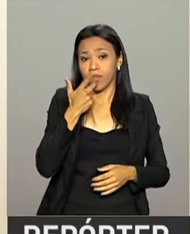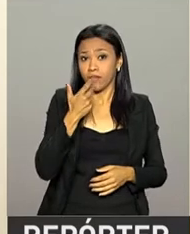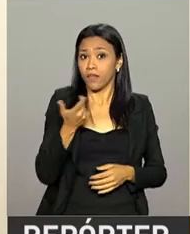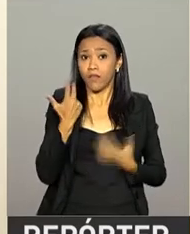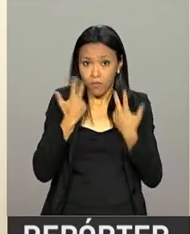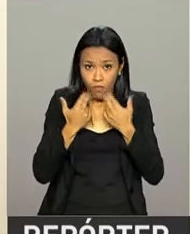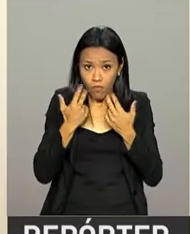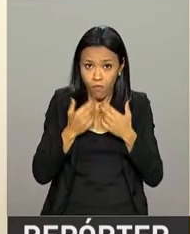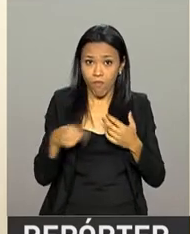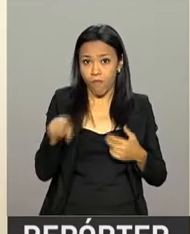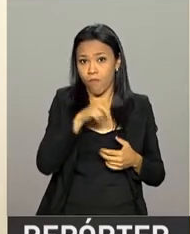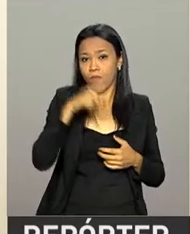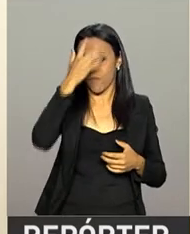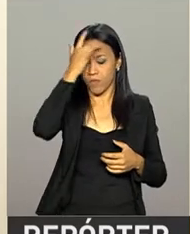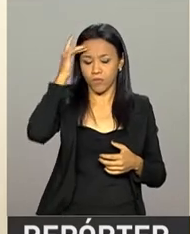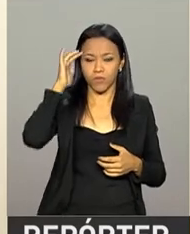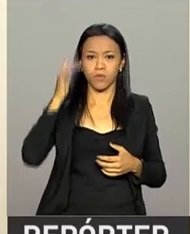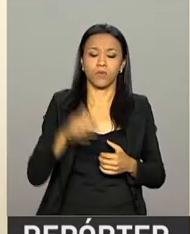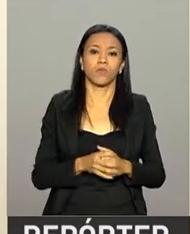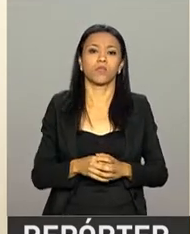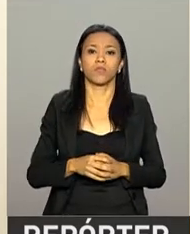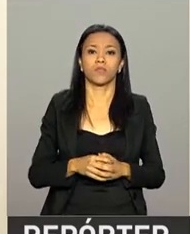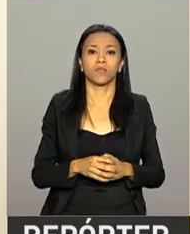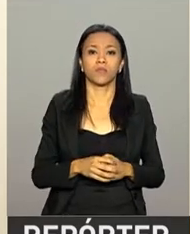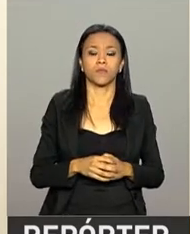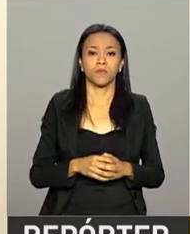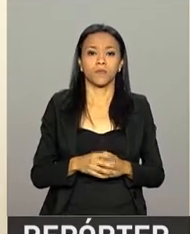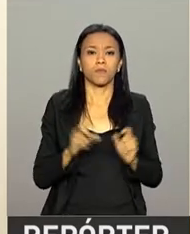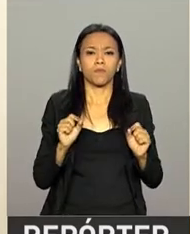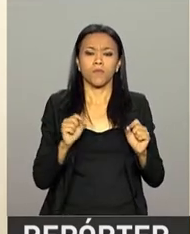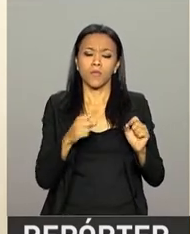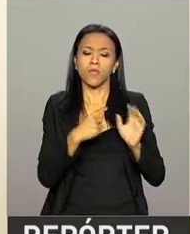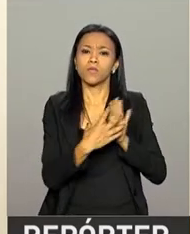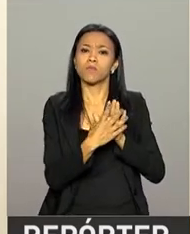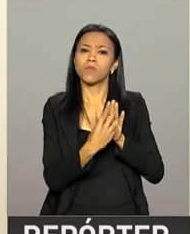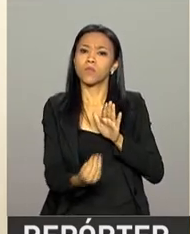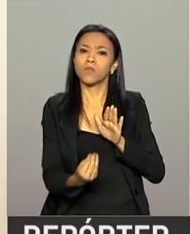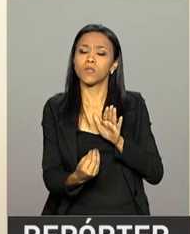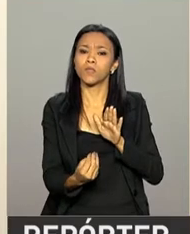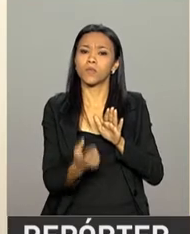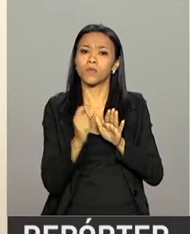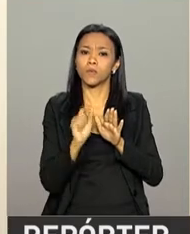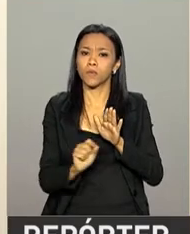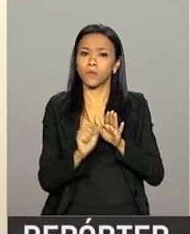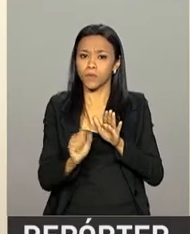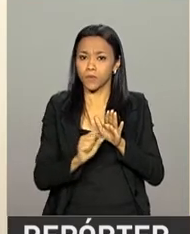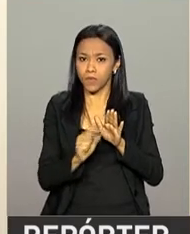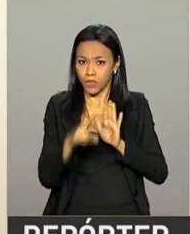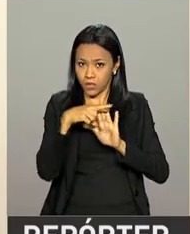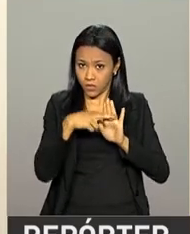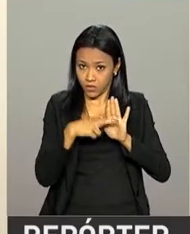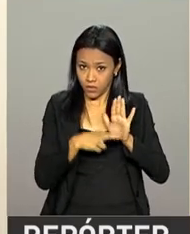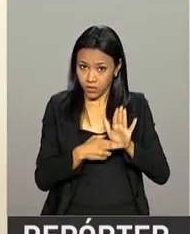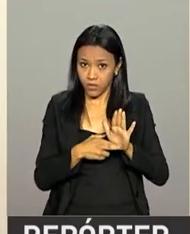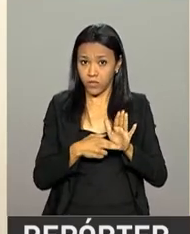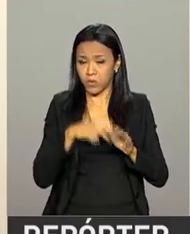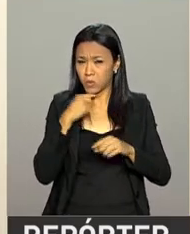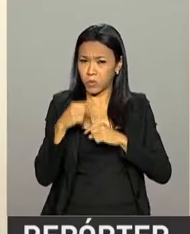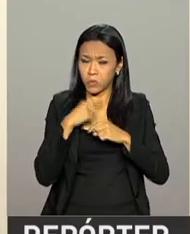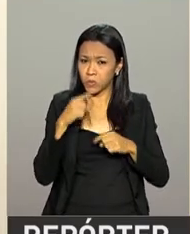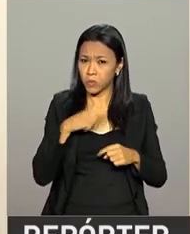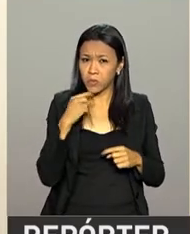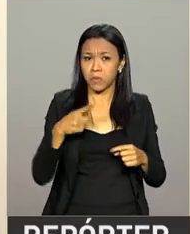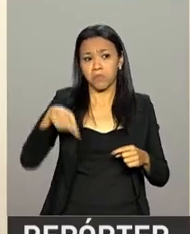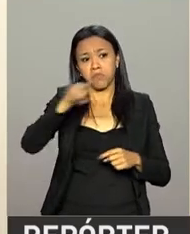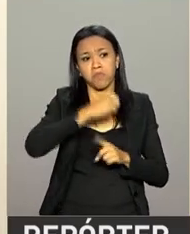incorporação de sugestões apresentadas nesse modelo de consulta pública ao texto da norma, já que, sem dúvida nenhuma, a